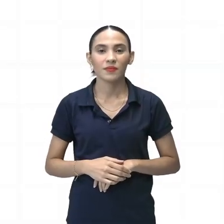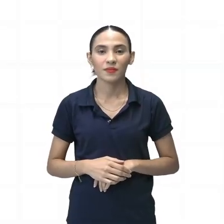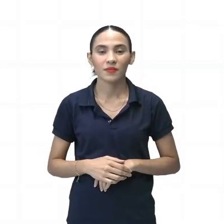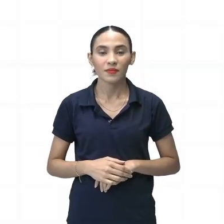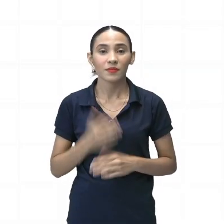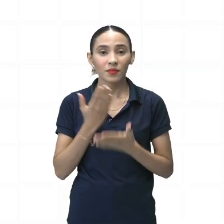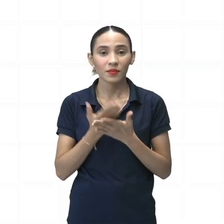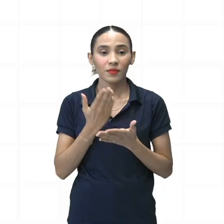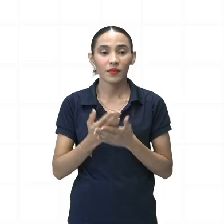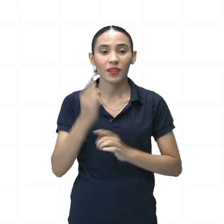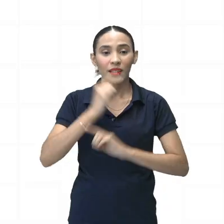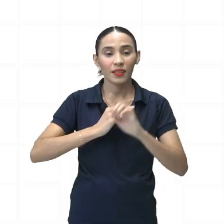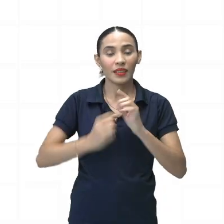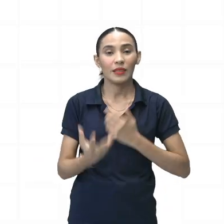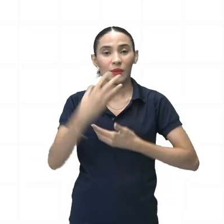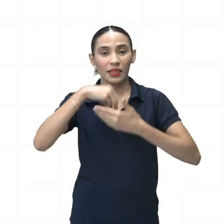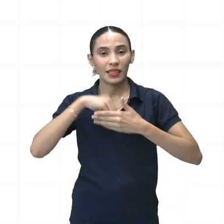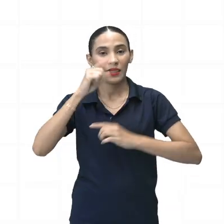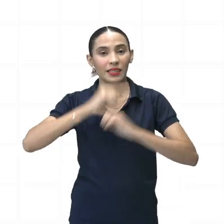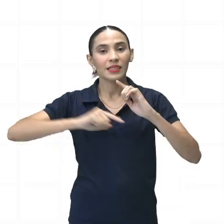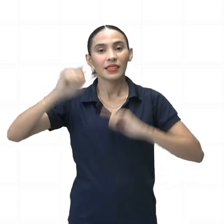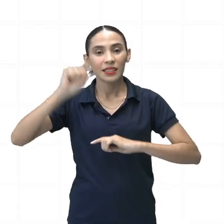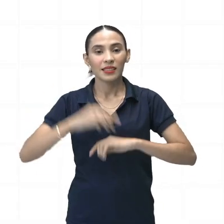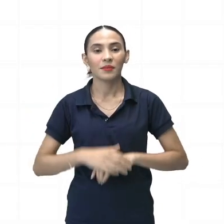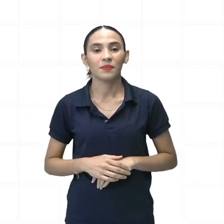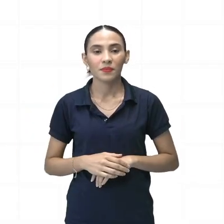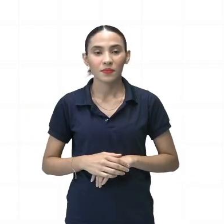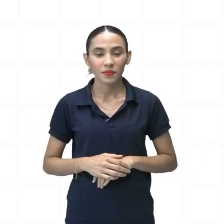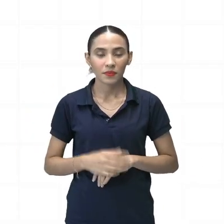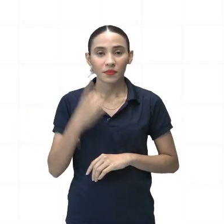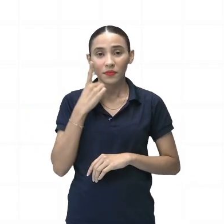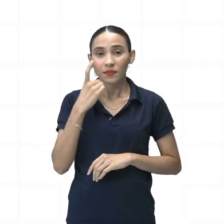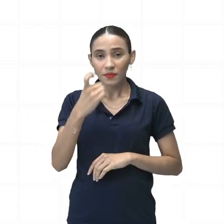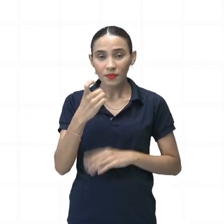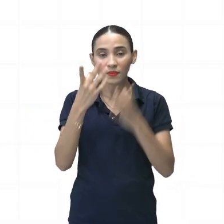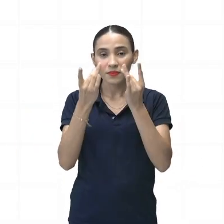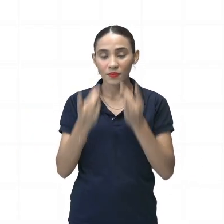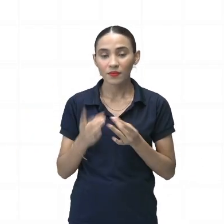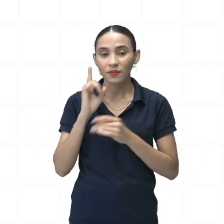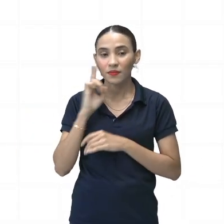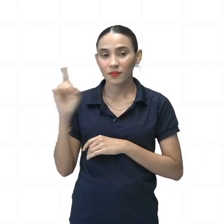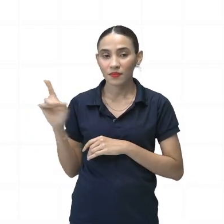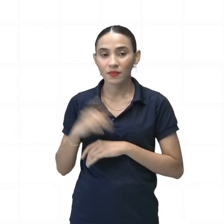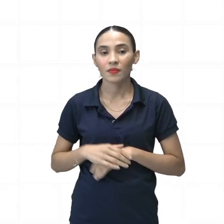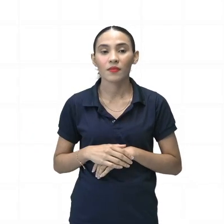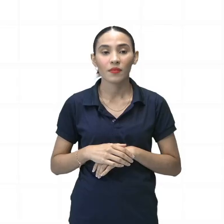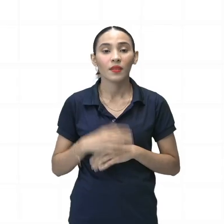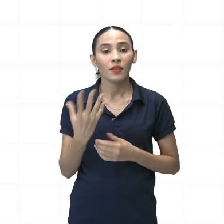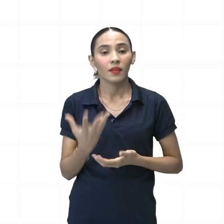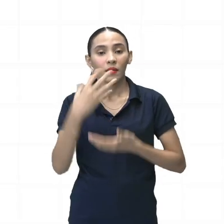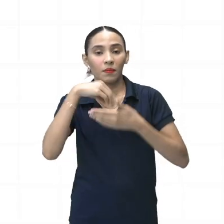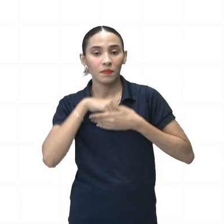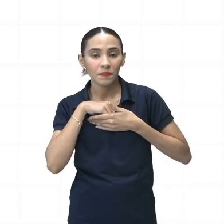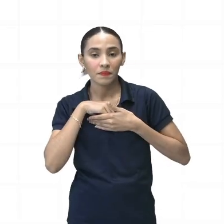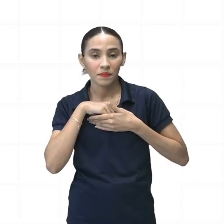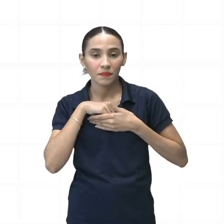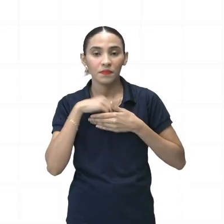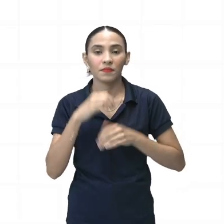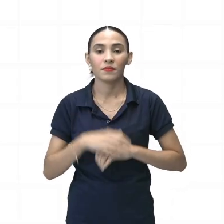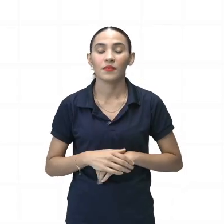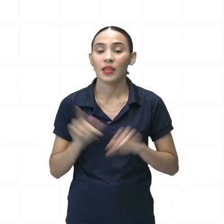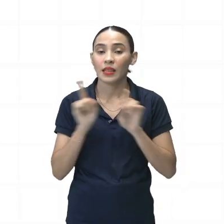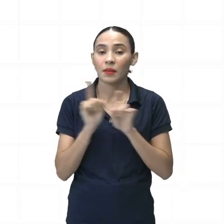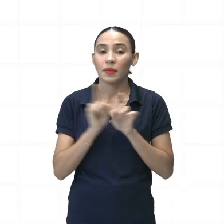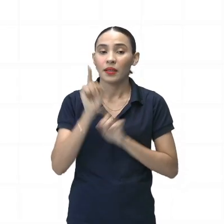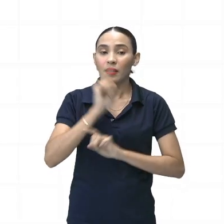Vamos estudar sobre imanência e transcendência e teremos como objeto a dimensão da imanência material, físico